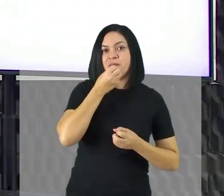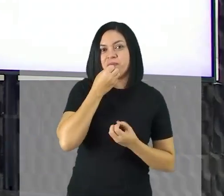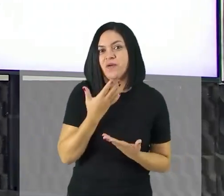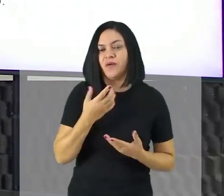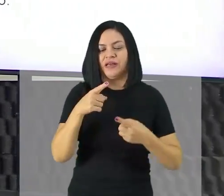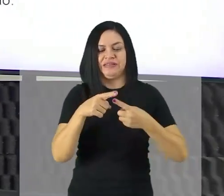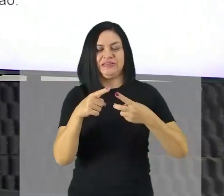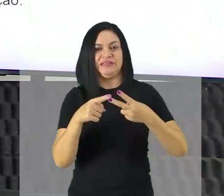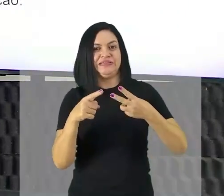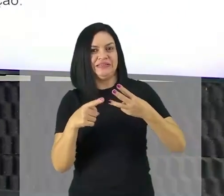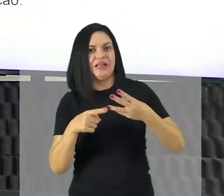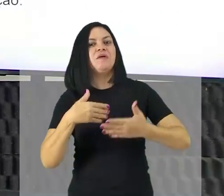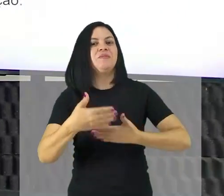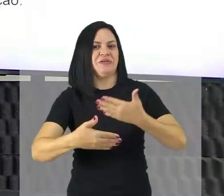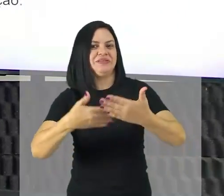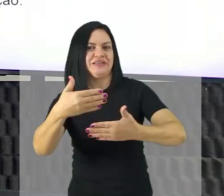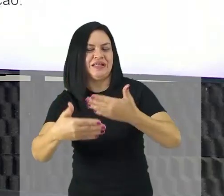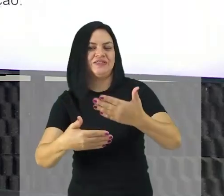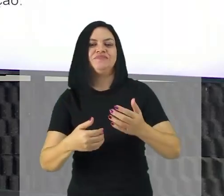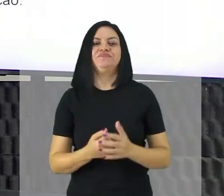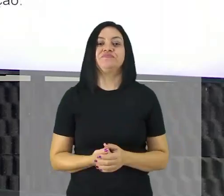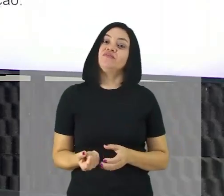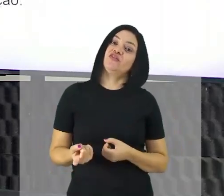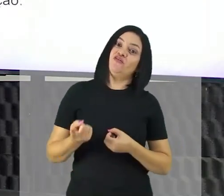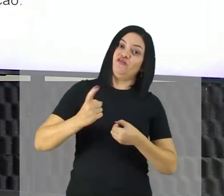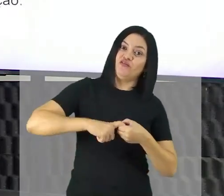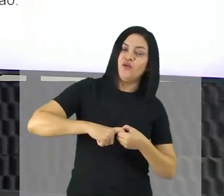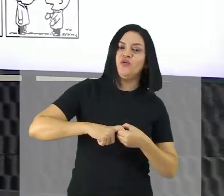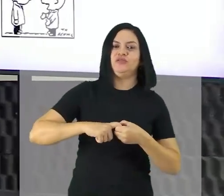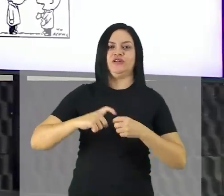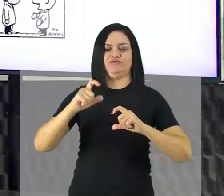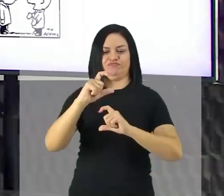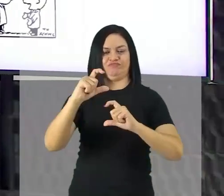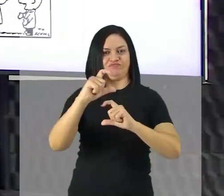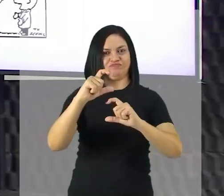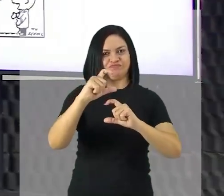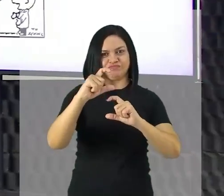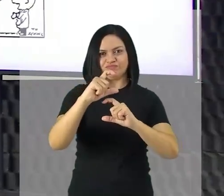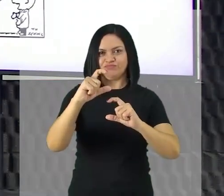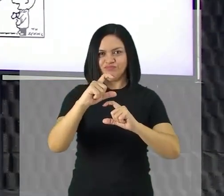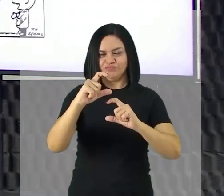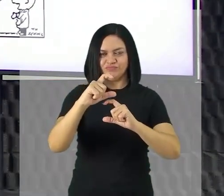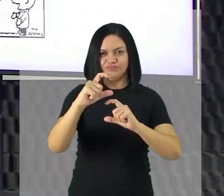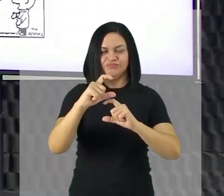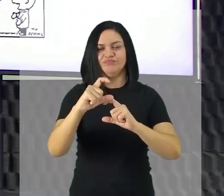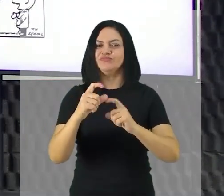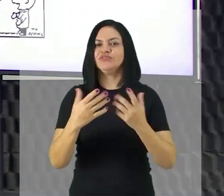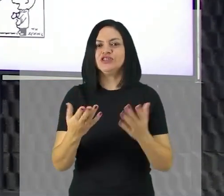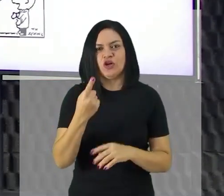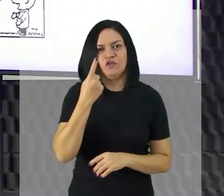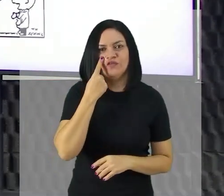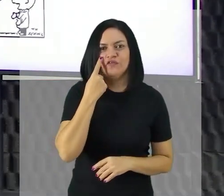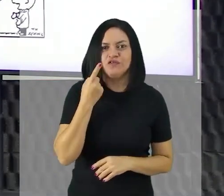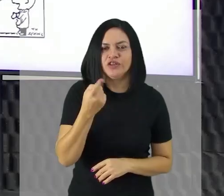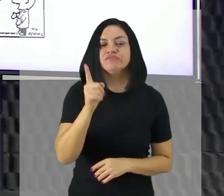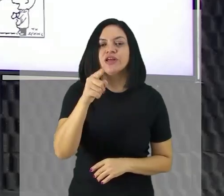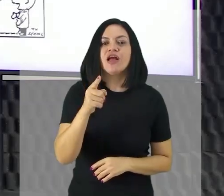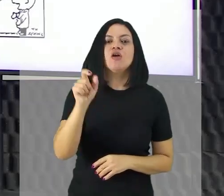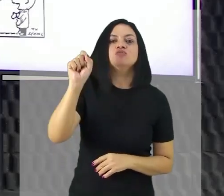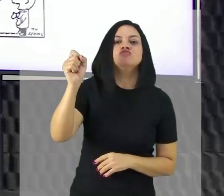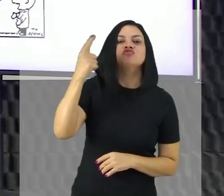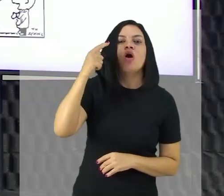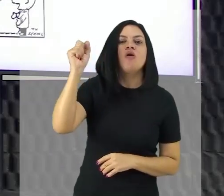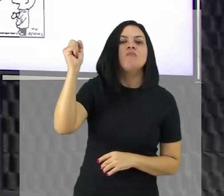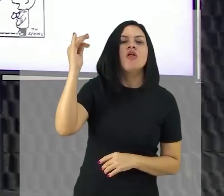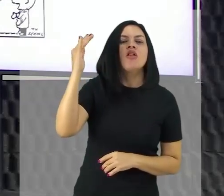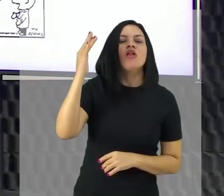três processos. Voltando para a tirinha. Vamos aqui para a tirinha. Então veja, é o calor do Sol que